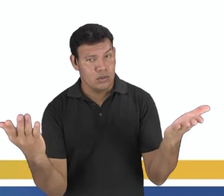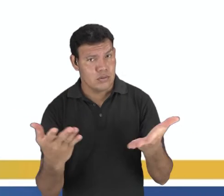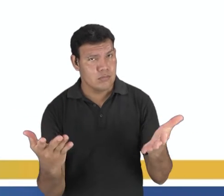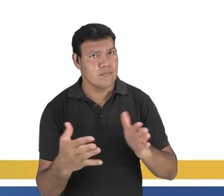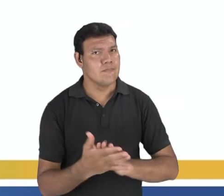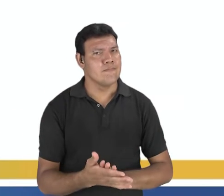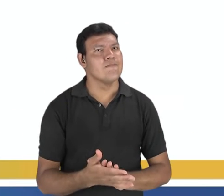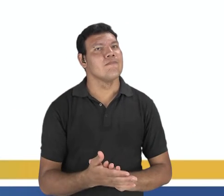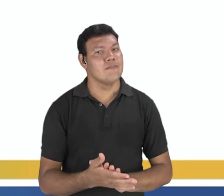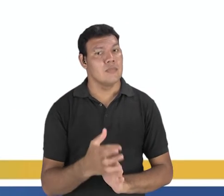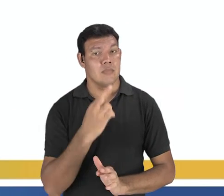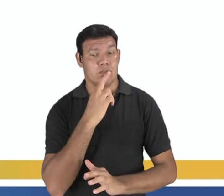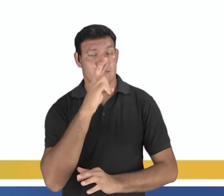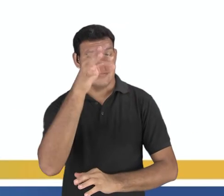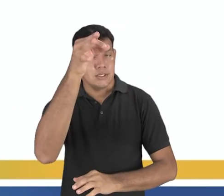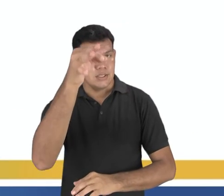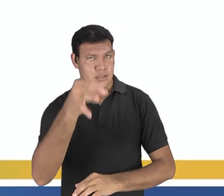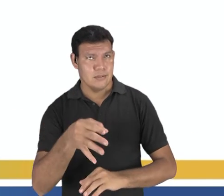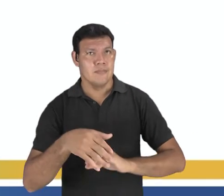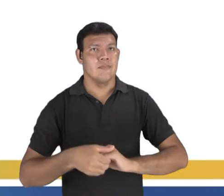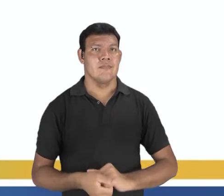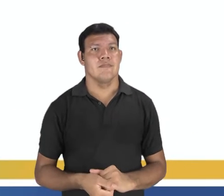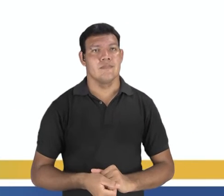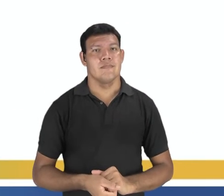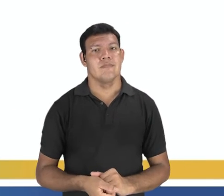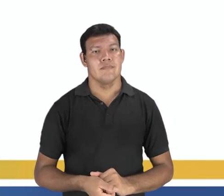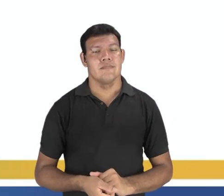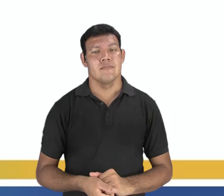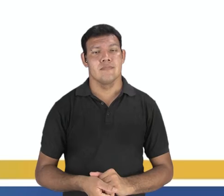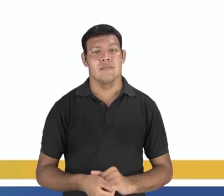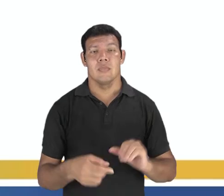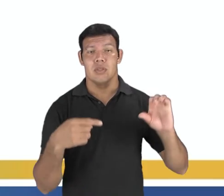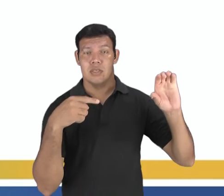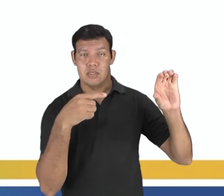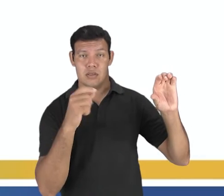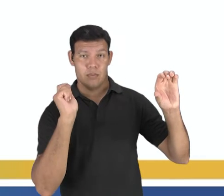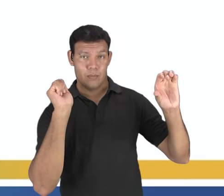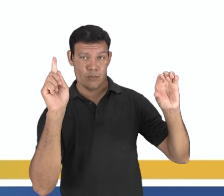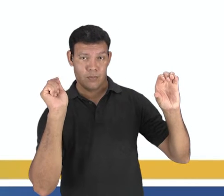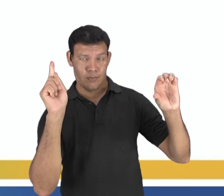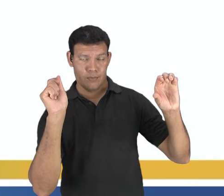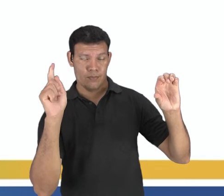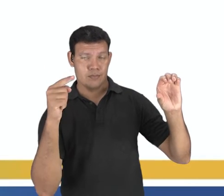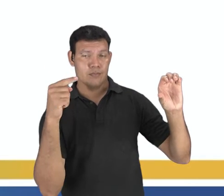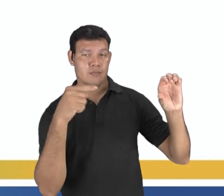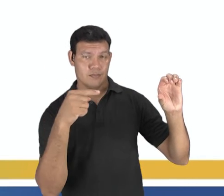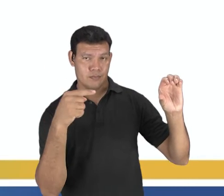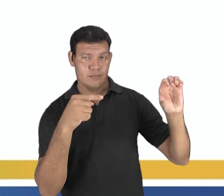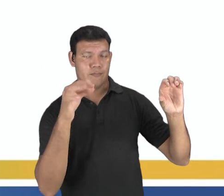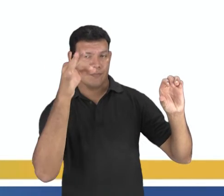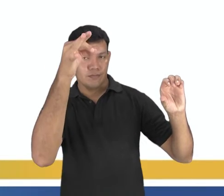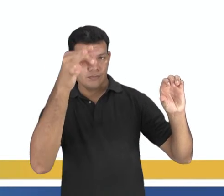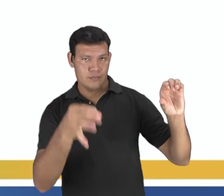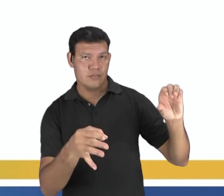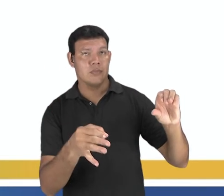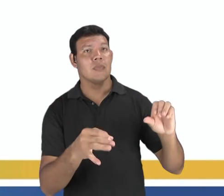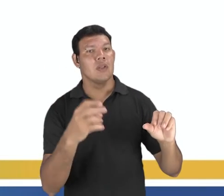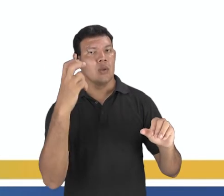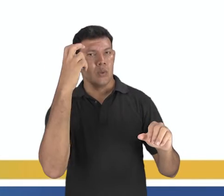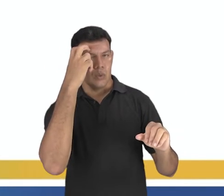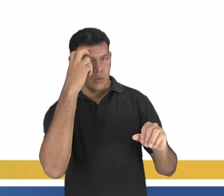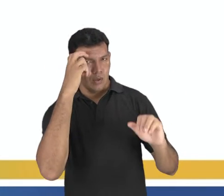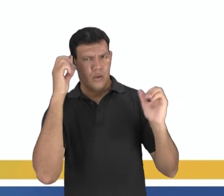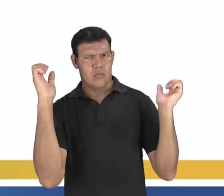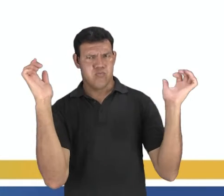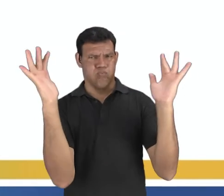vamos visualizar agora a resposta correta. A marcação na cor azul, nós estamos tratando da cultura de